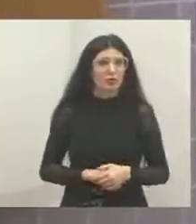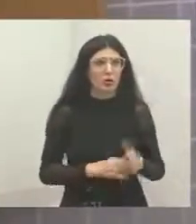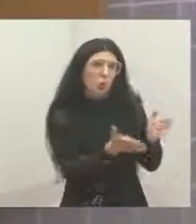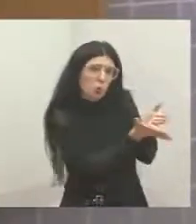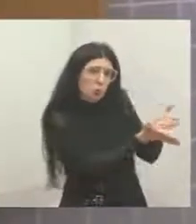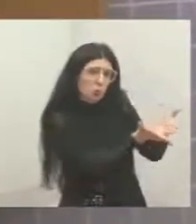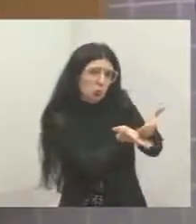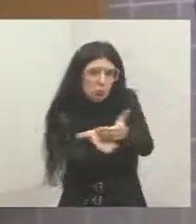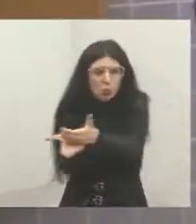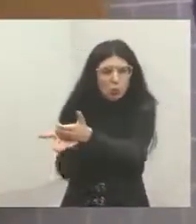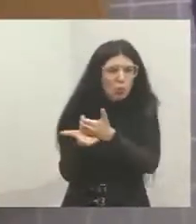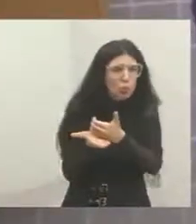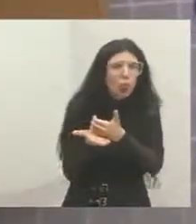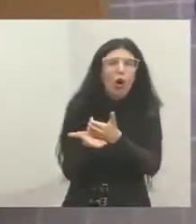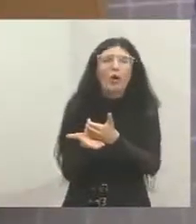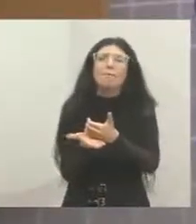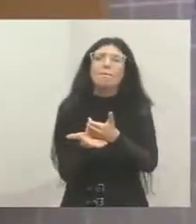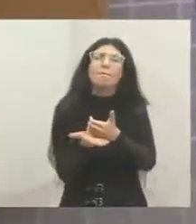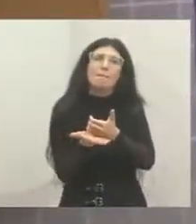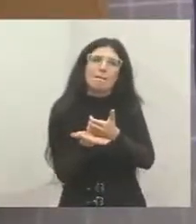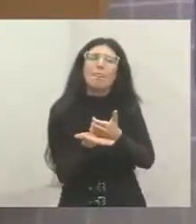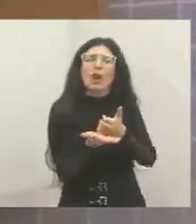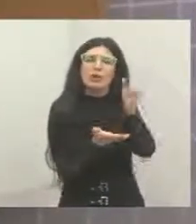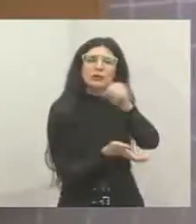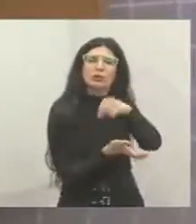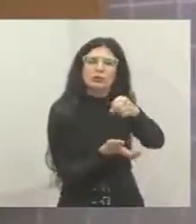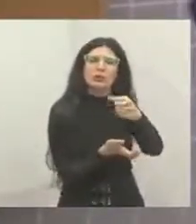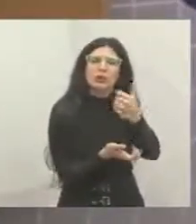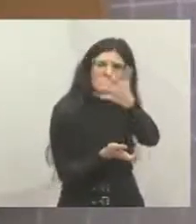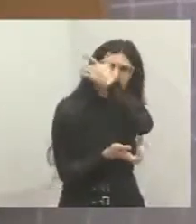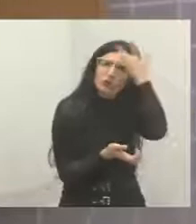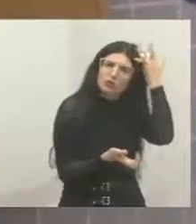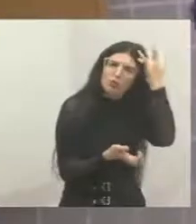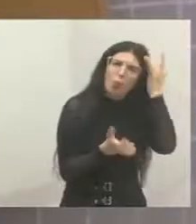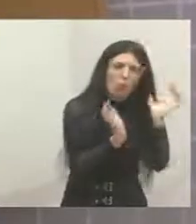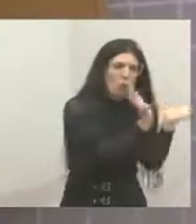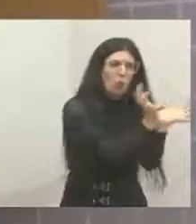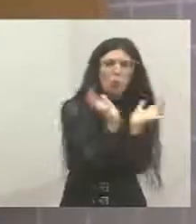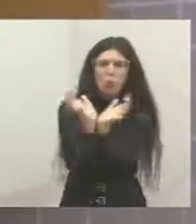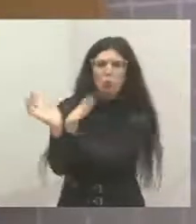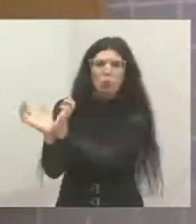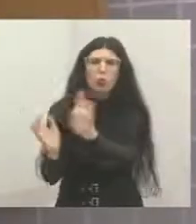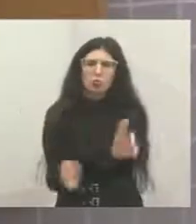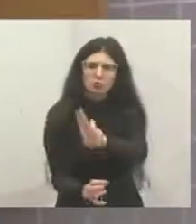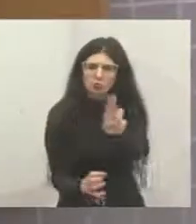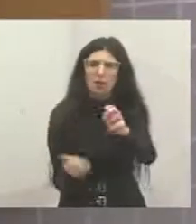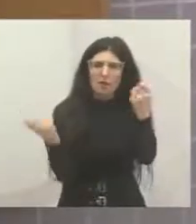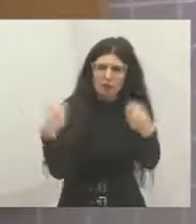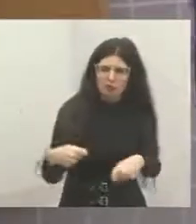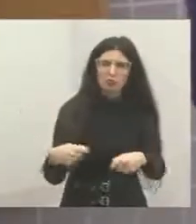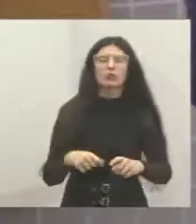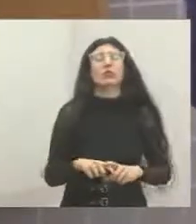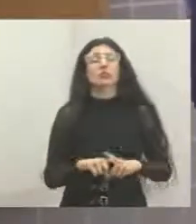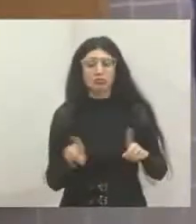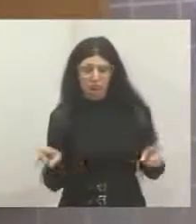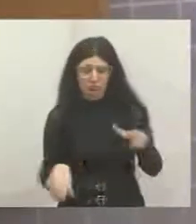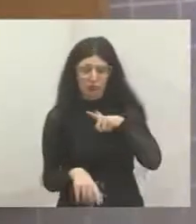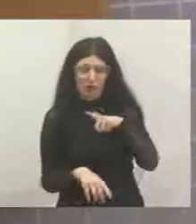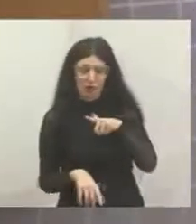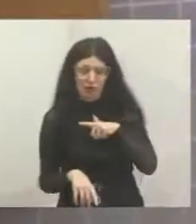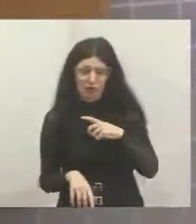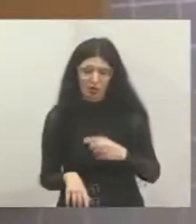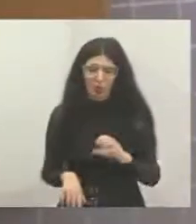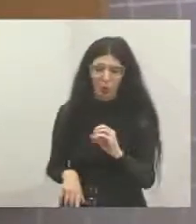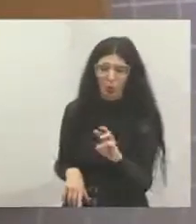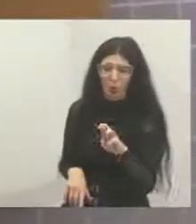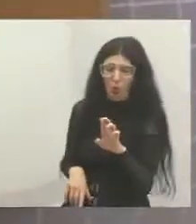arrecadação, você tem que dispor isso para aplicação. Então, como falou o Turci perfeitamente, vai ficar numa conta corrente. Nessa conta corrente, até